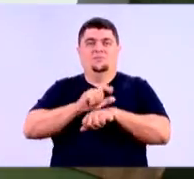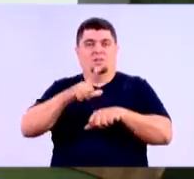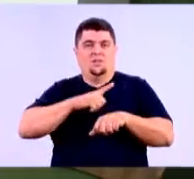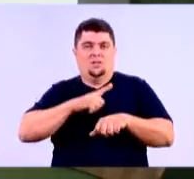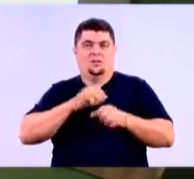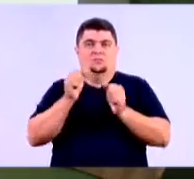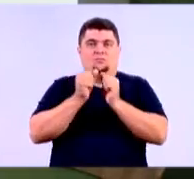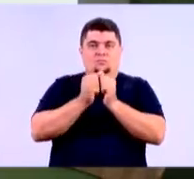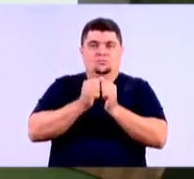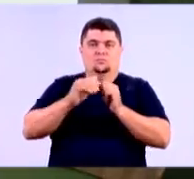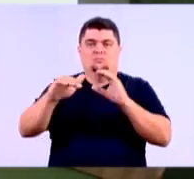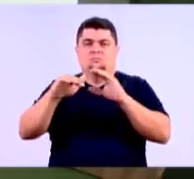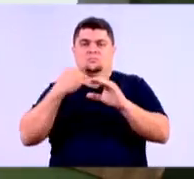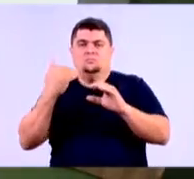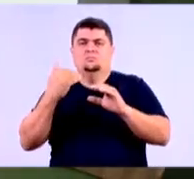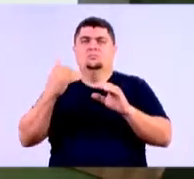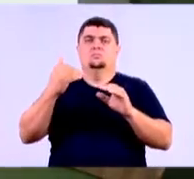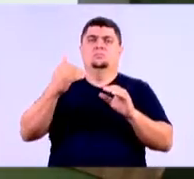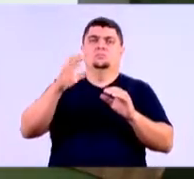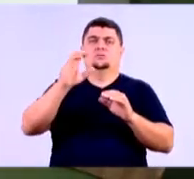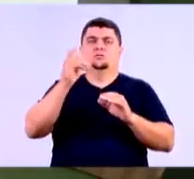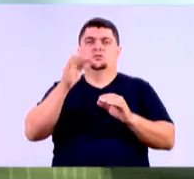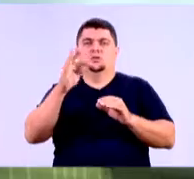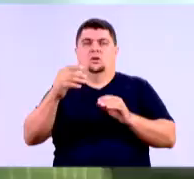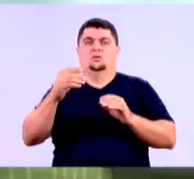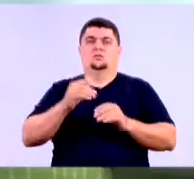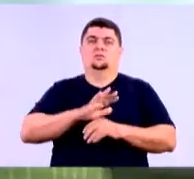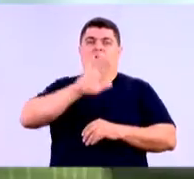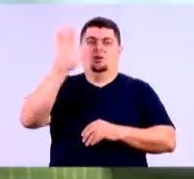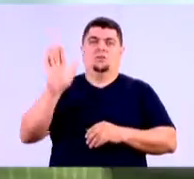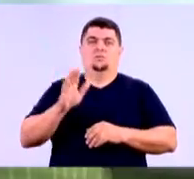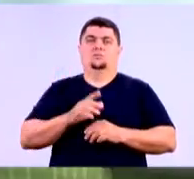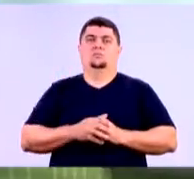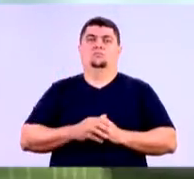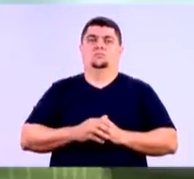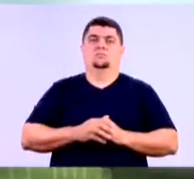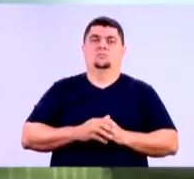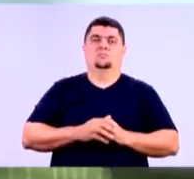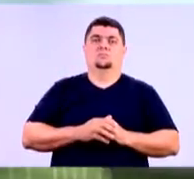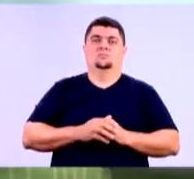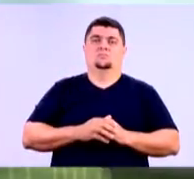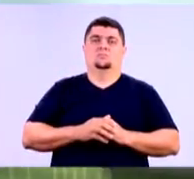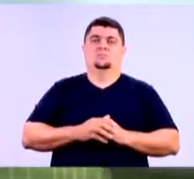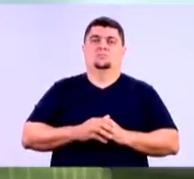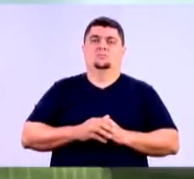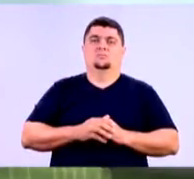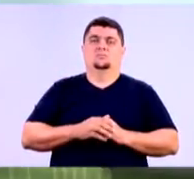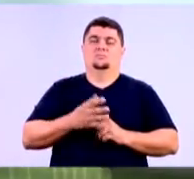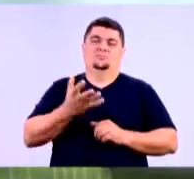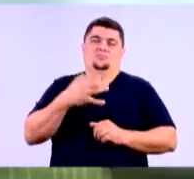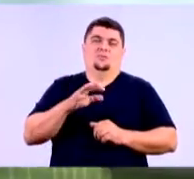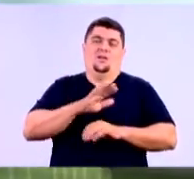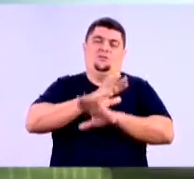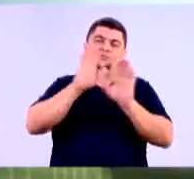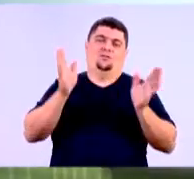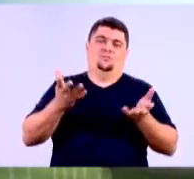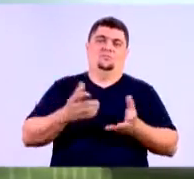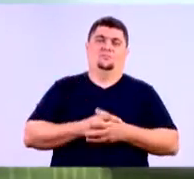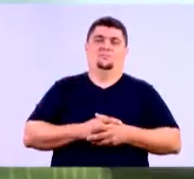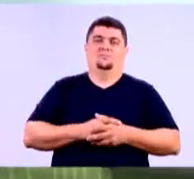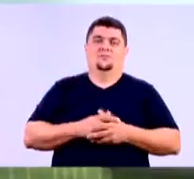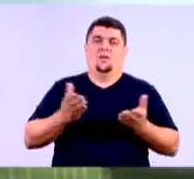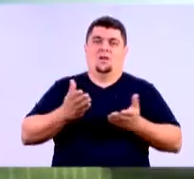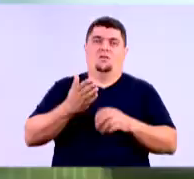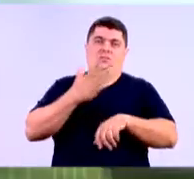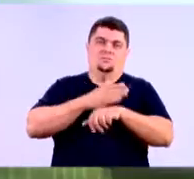participando aí com a gente. Mandem comentários, mandem um alô aí. A gente está tão saudoso com vocês, né? Dá até dó de despedir da turma. Exato. Vamos deixar